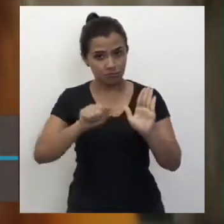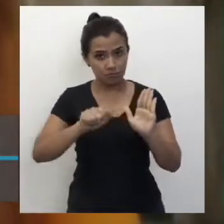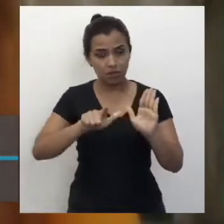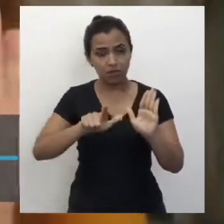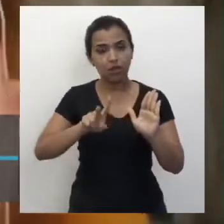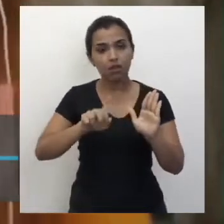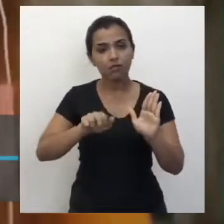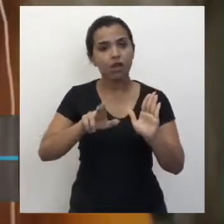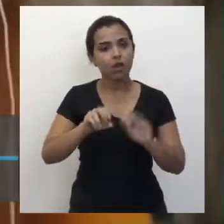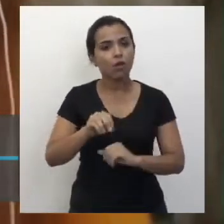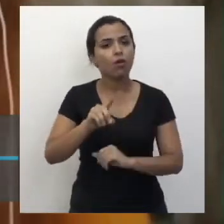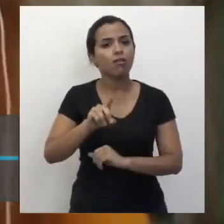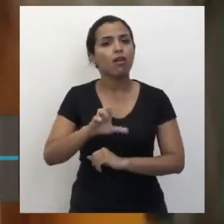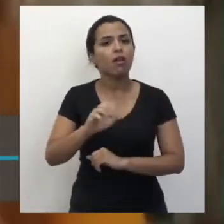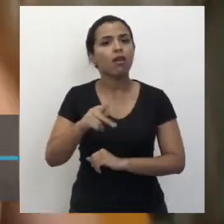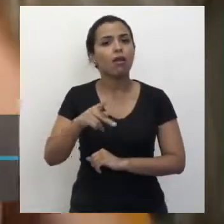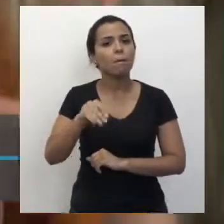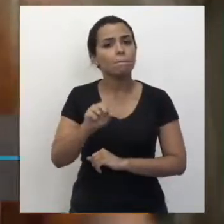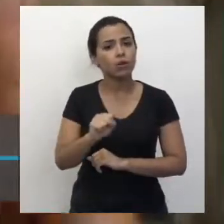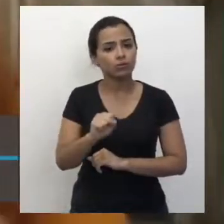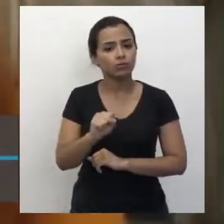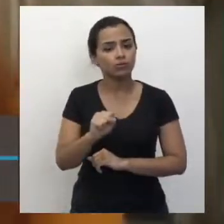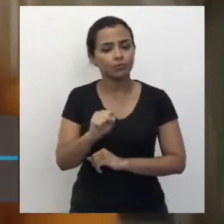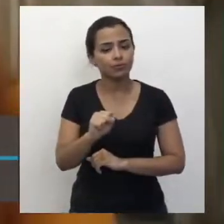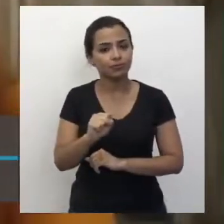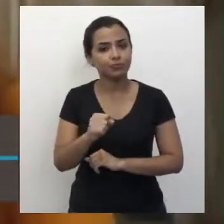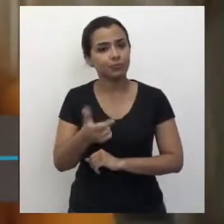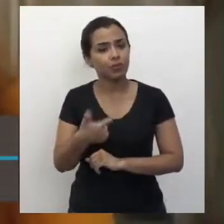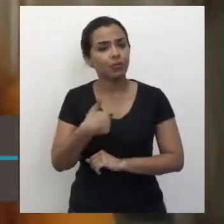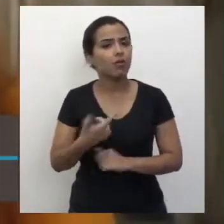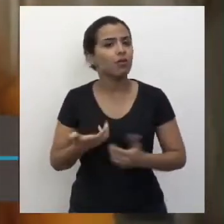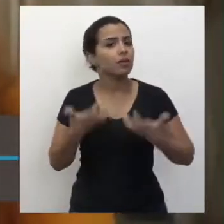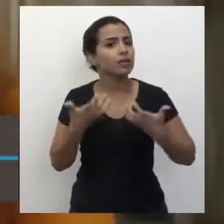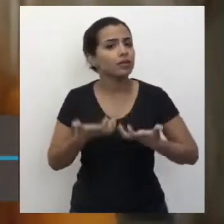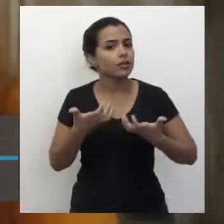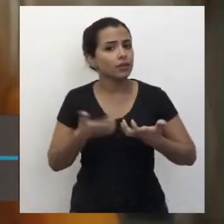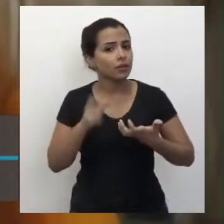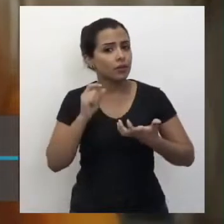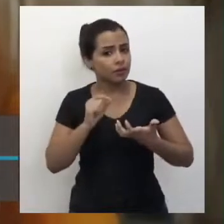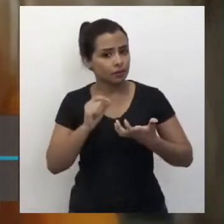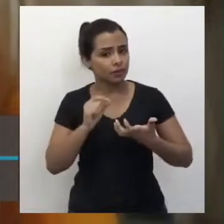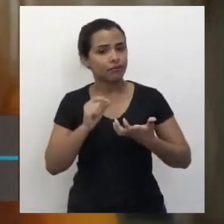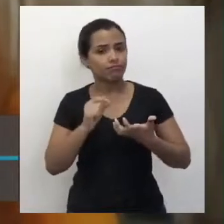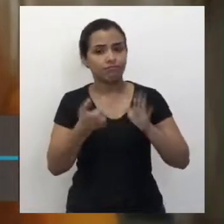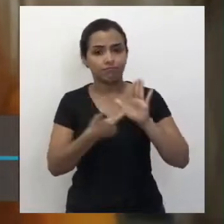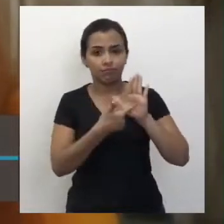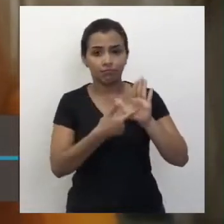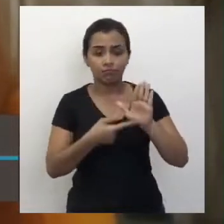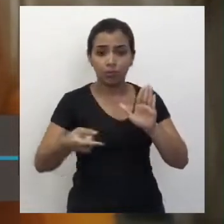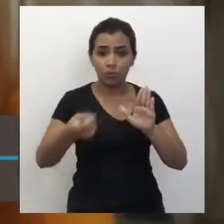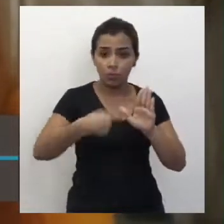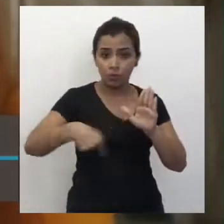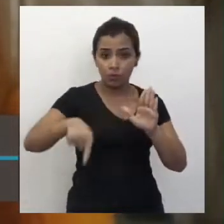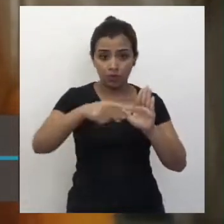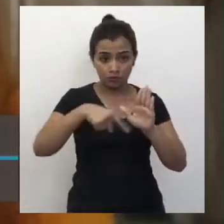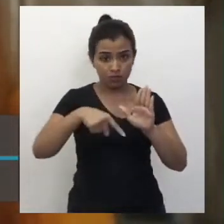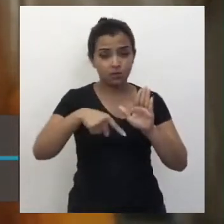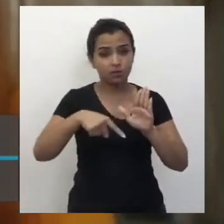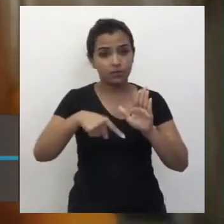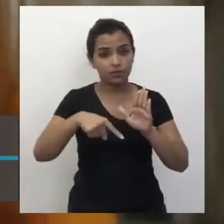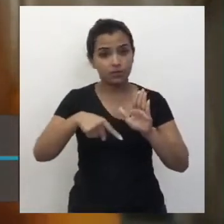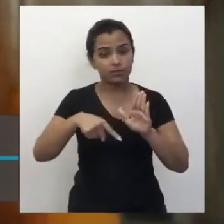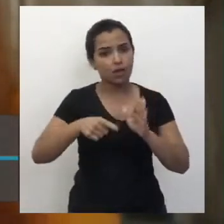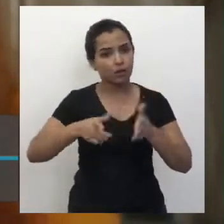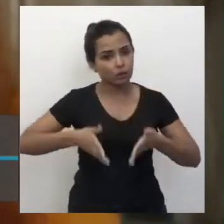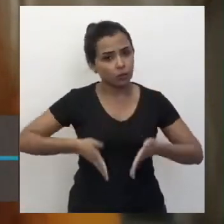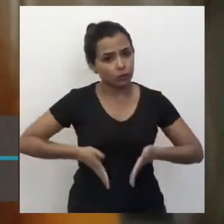né? E aí, então, que eu gostaria de trazer para vocês, para a gente continuar nos